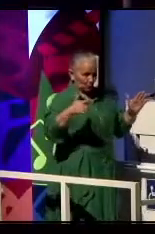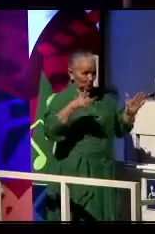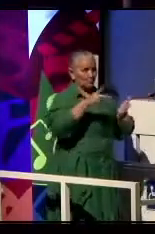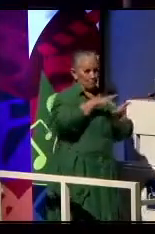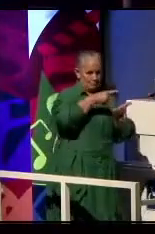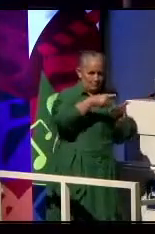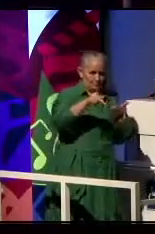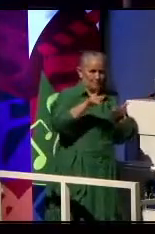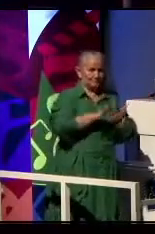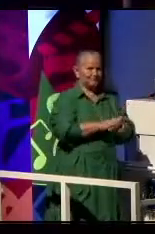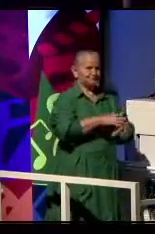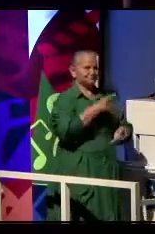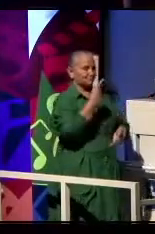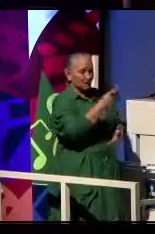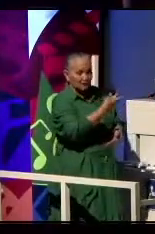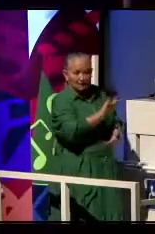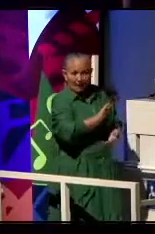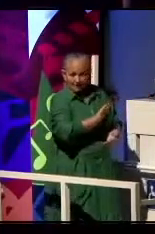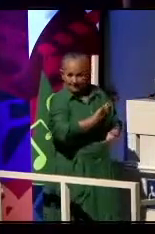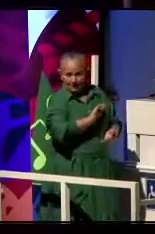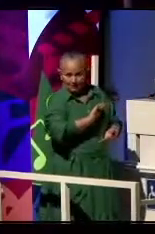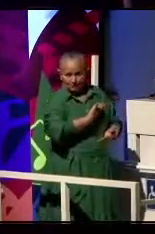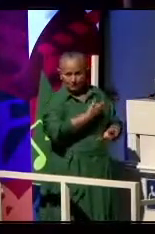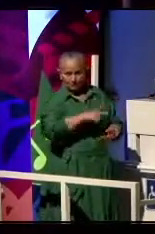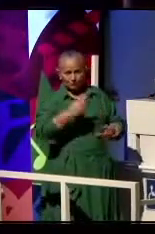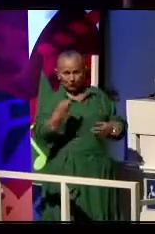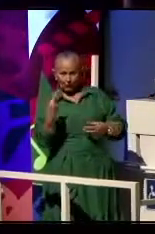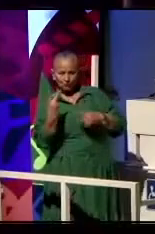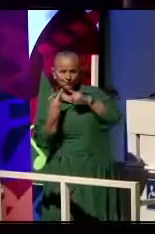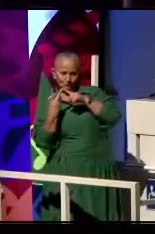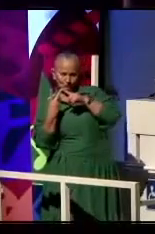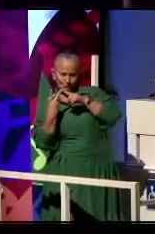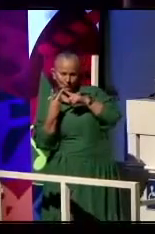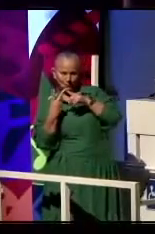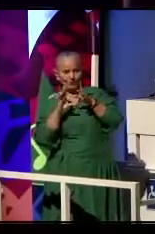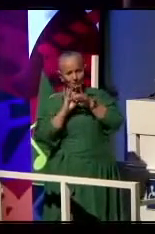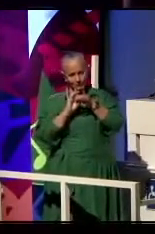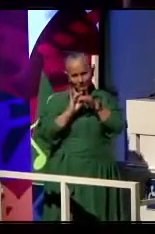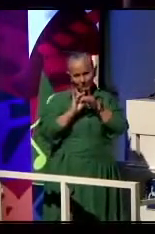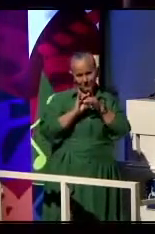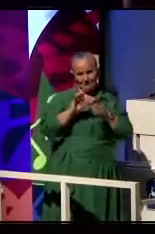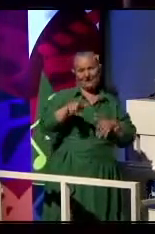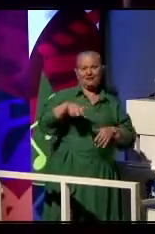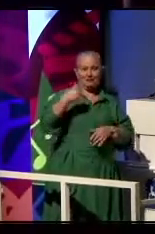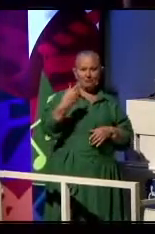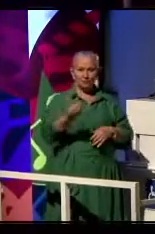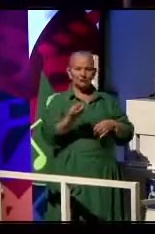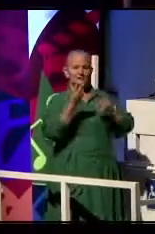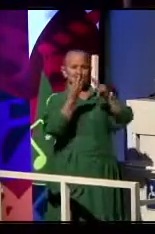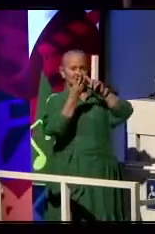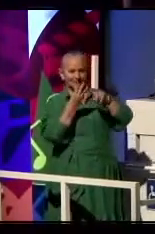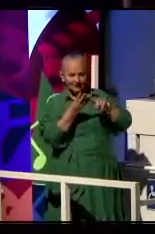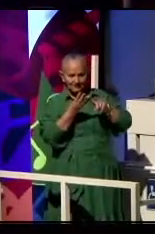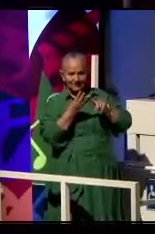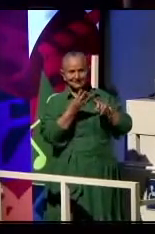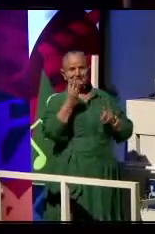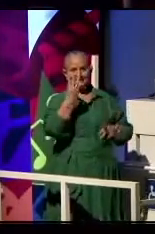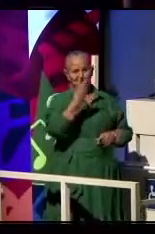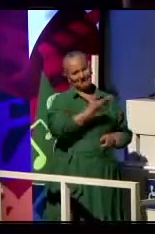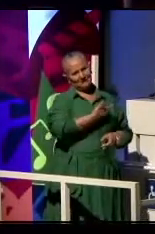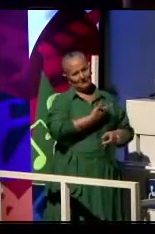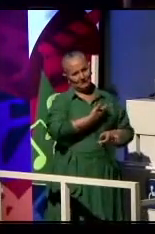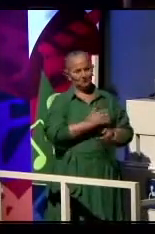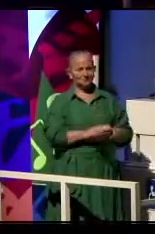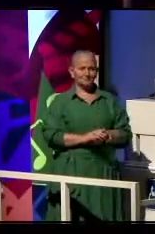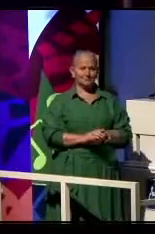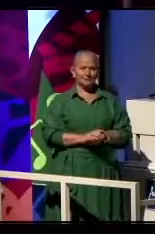morava a família Borges. Então, o Bituca logo se tornou amigo do Marilton, depois do Márcio e da família toda. E, nessa época, o